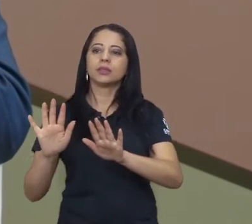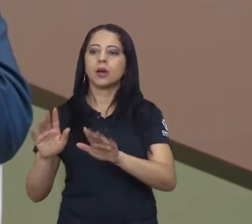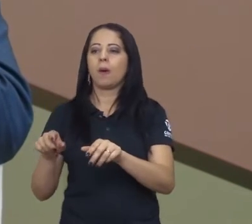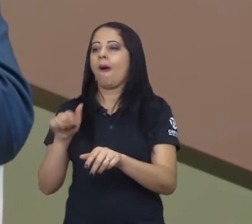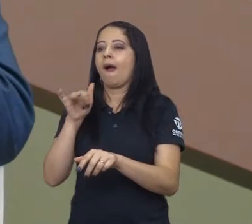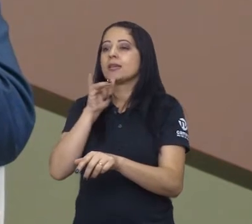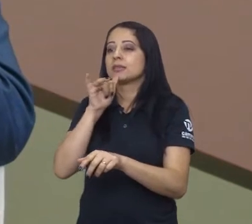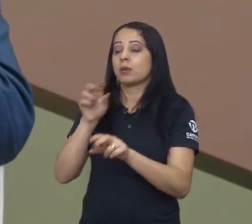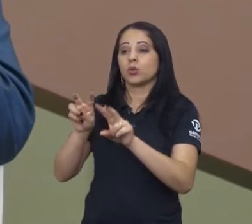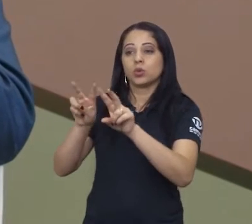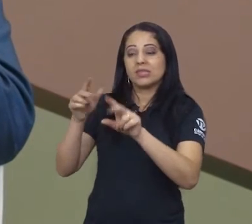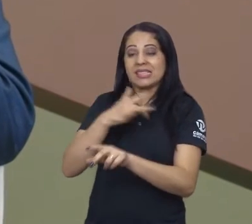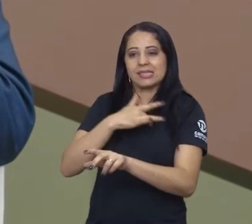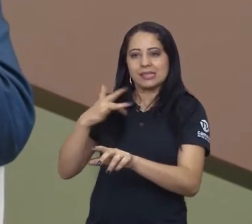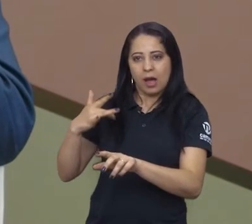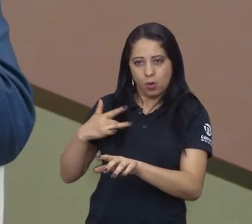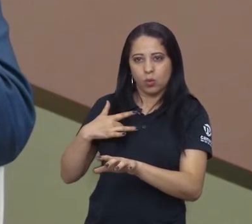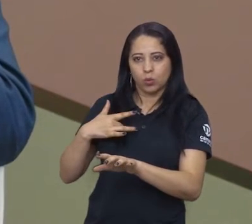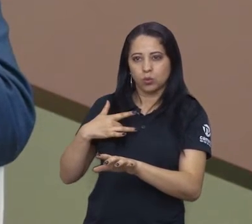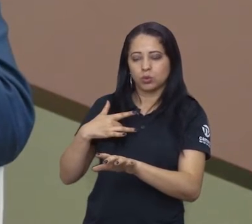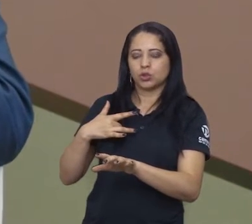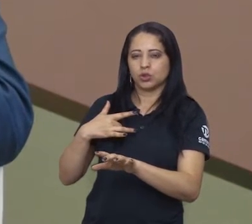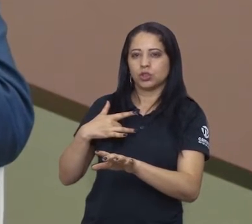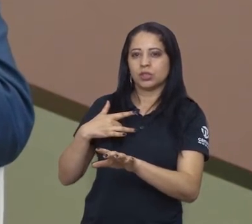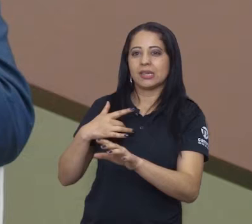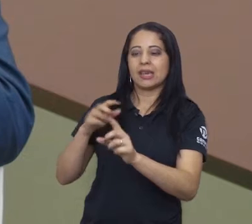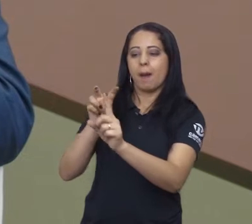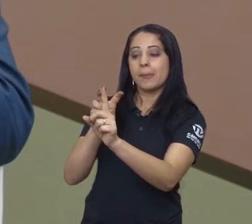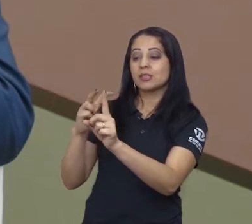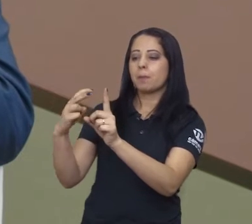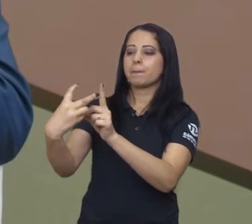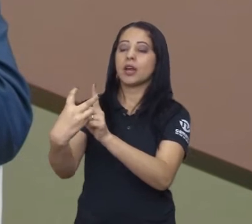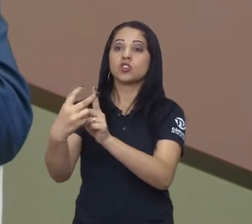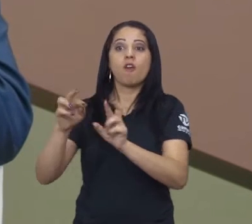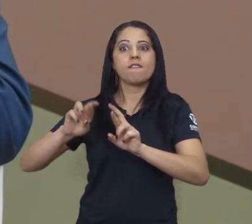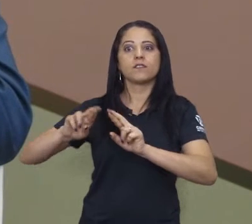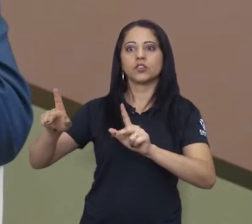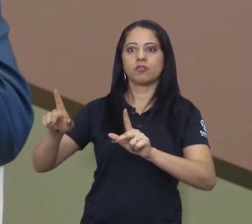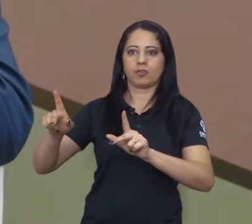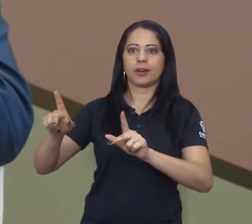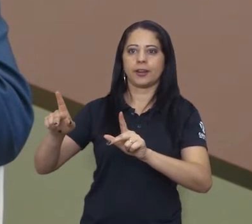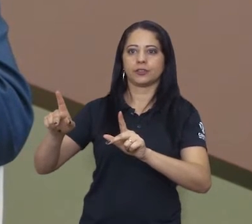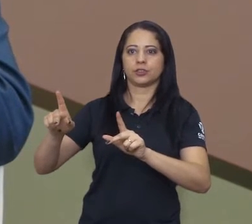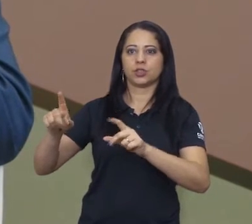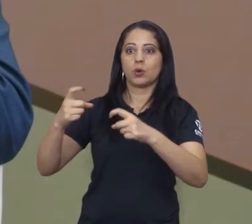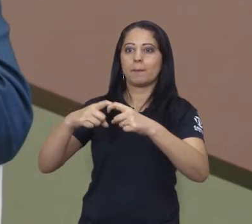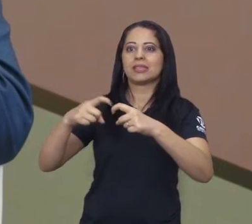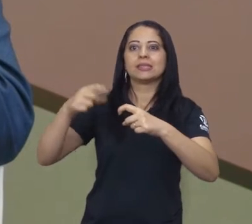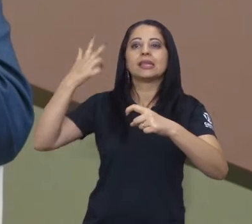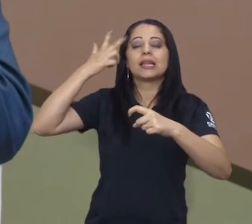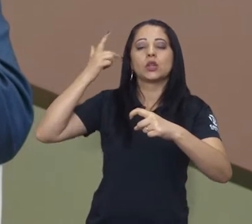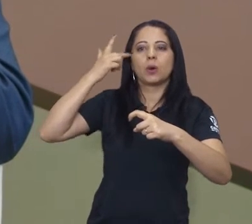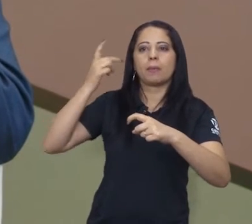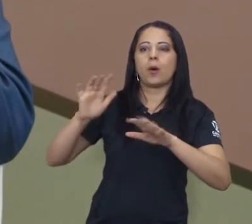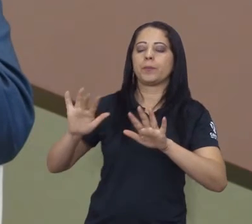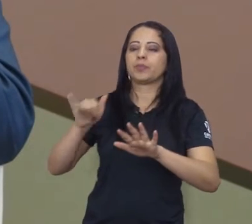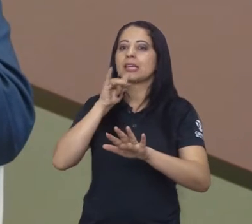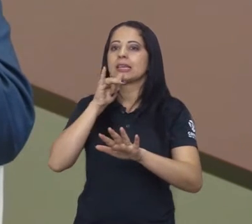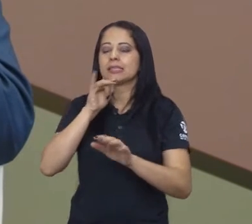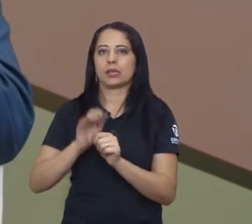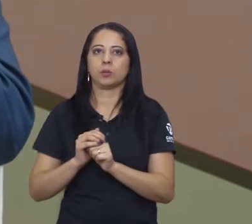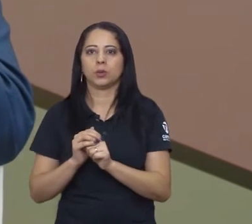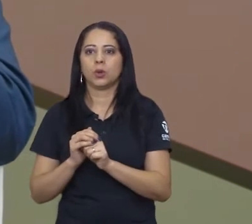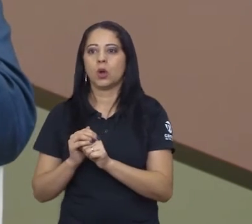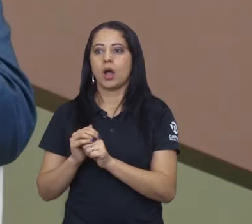saúde integrativa é um olhar diferente daquilo que a gente considera a medicina clássica por quê normalmente tanto